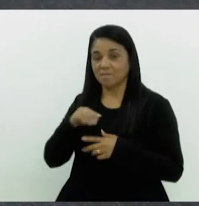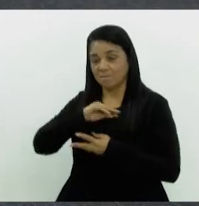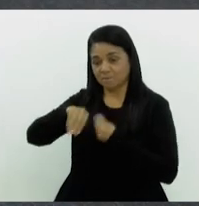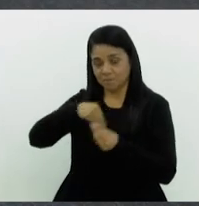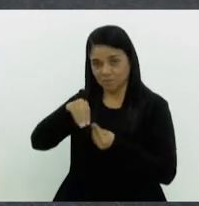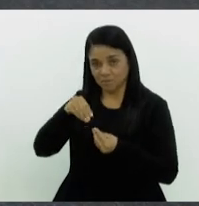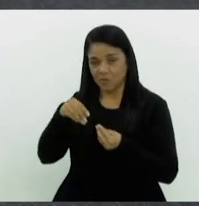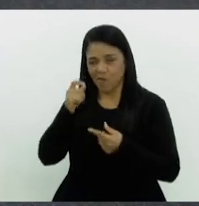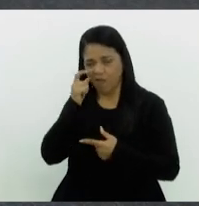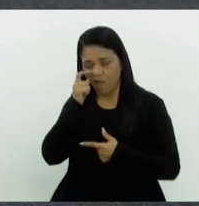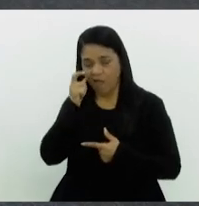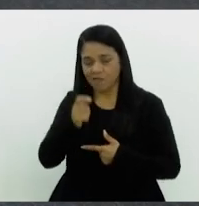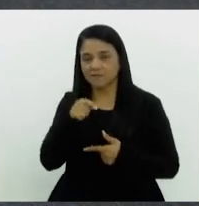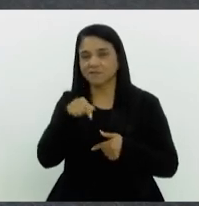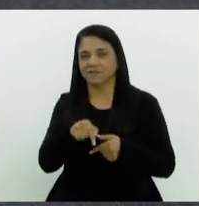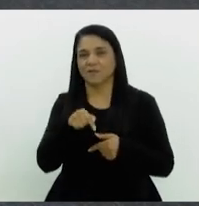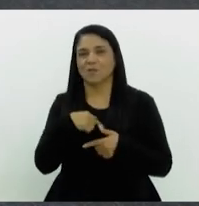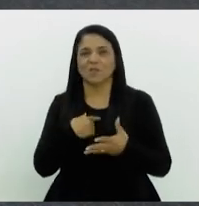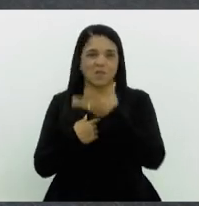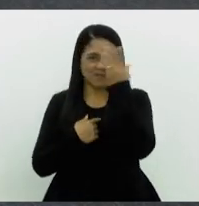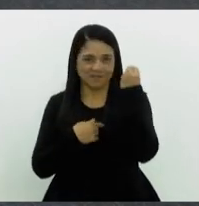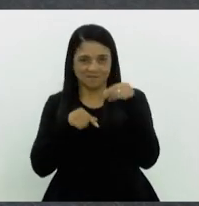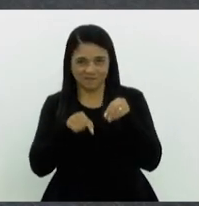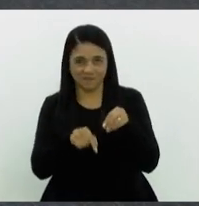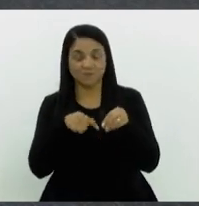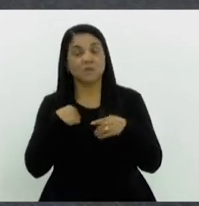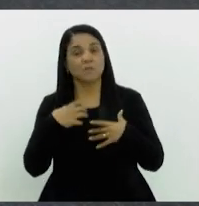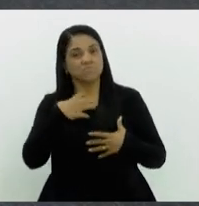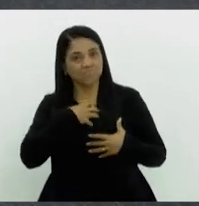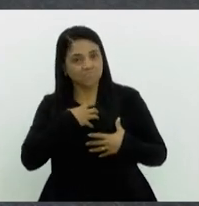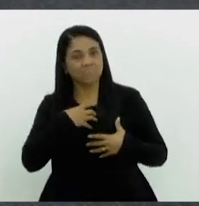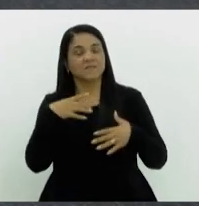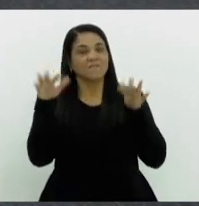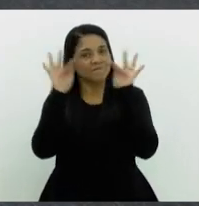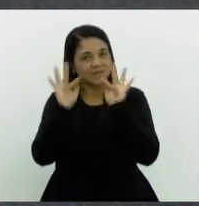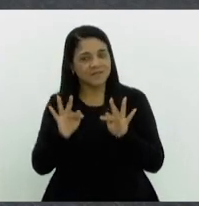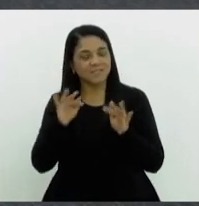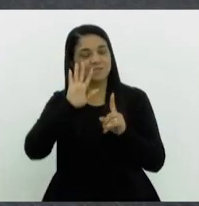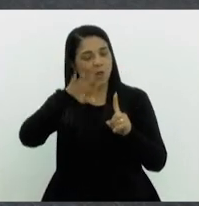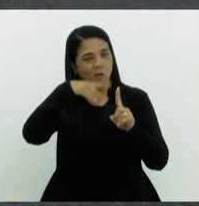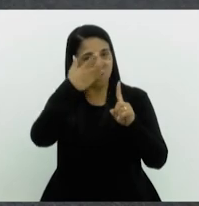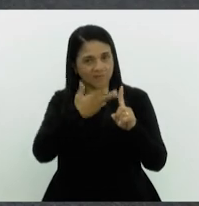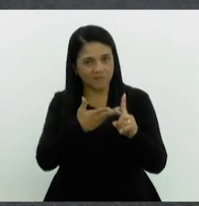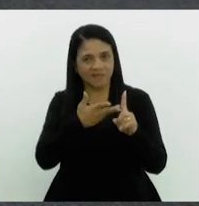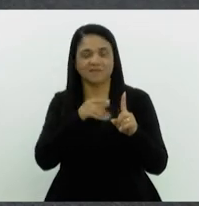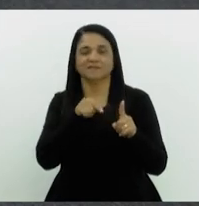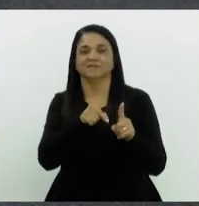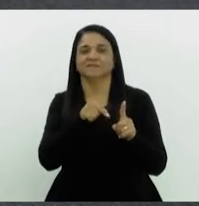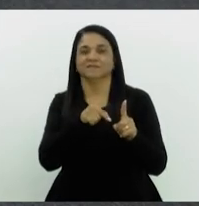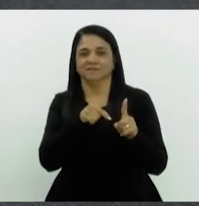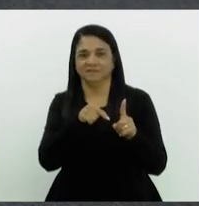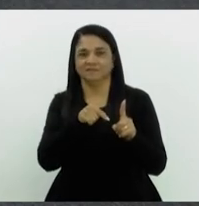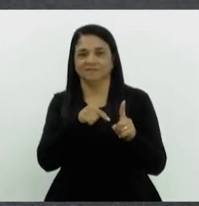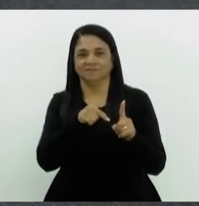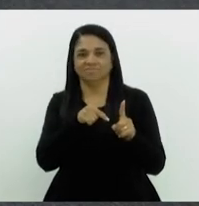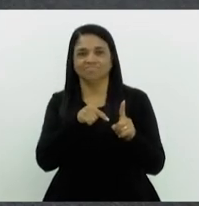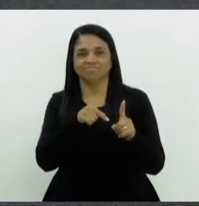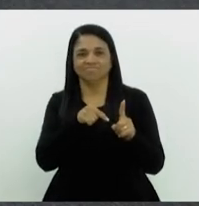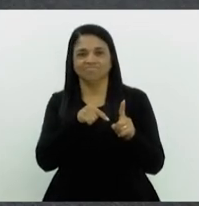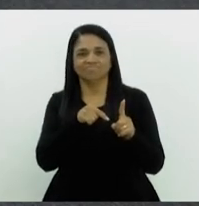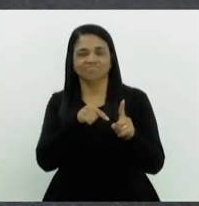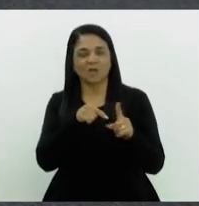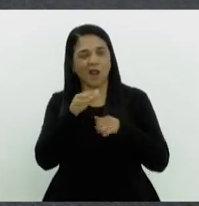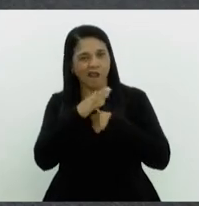para esse lapso de memória, mas estou muito feliz pela homenagem que está sendo prestada, com muito